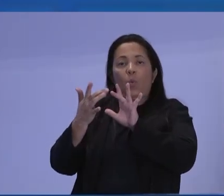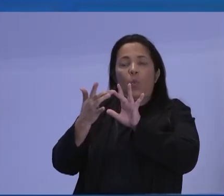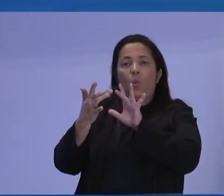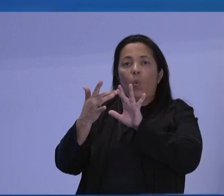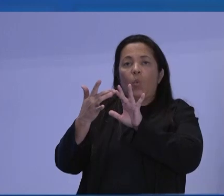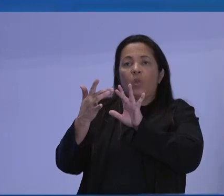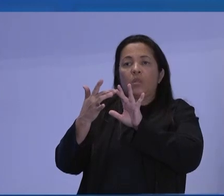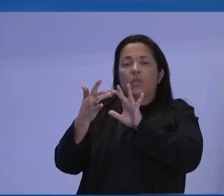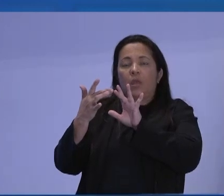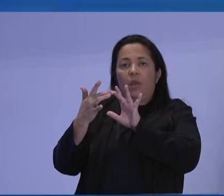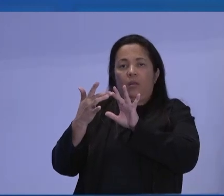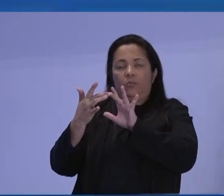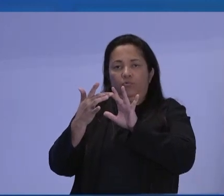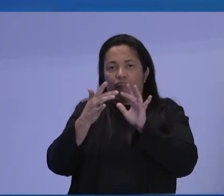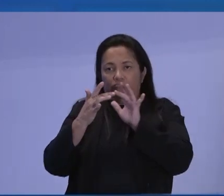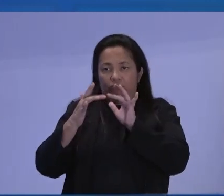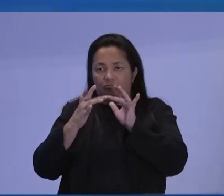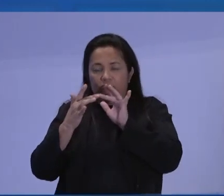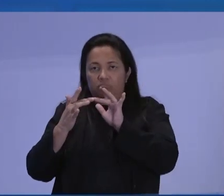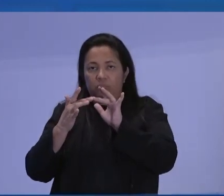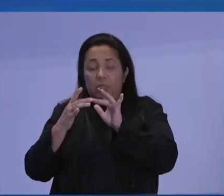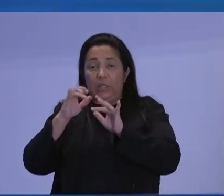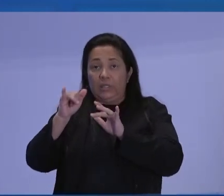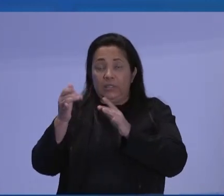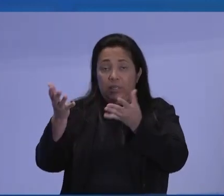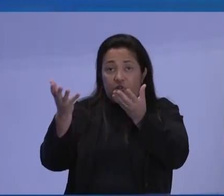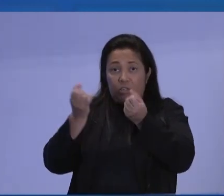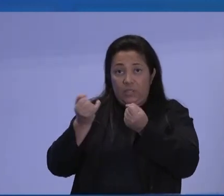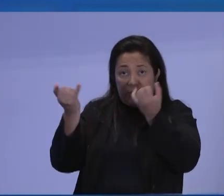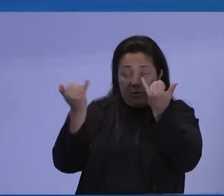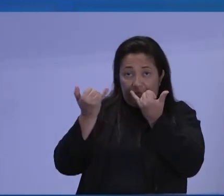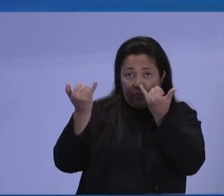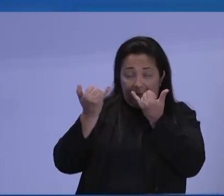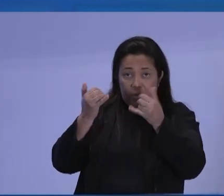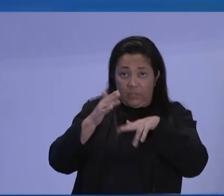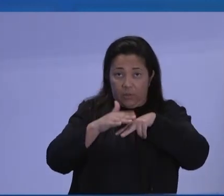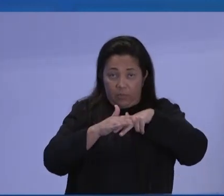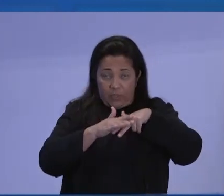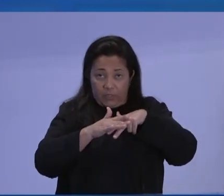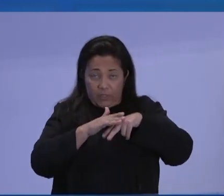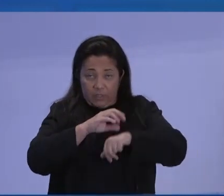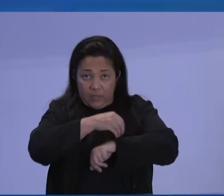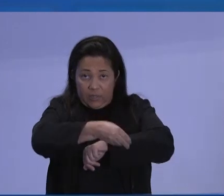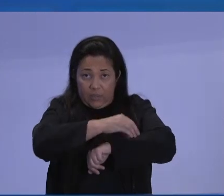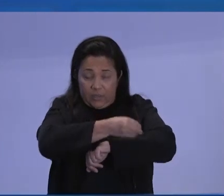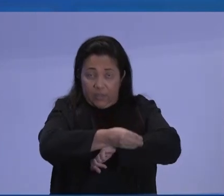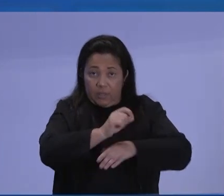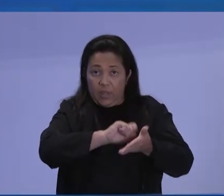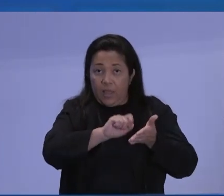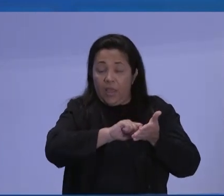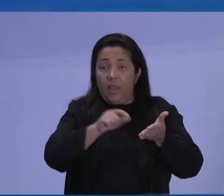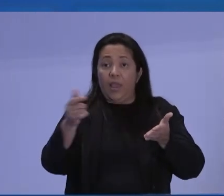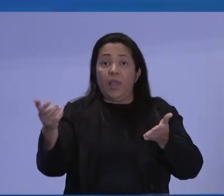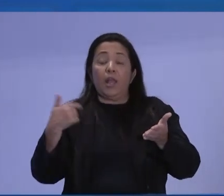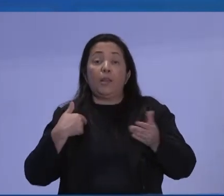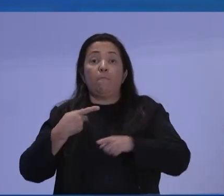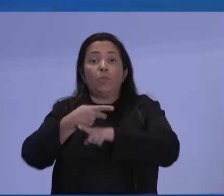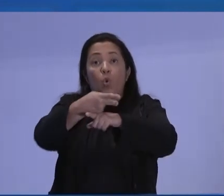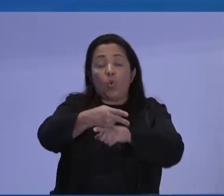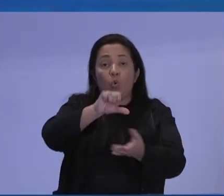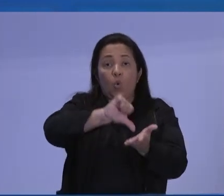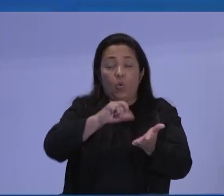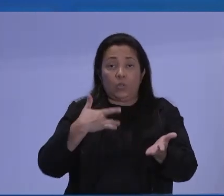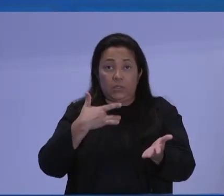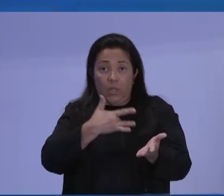caso de hanseníase, a gente vai ter que registrar lá no SINAM se esse paciente veio pelo encaminhamento, por demanda espontânea, outras formas